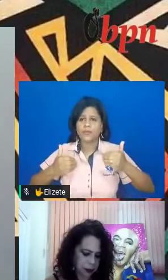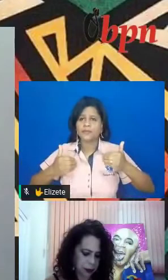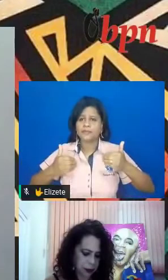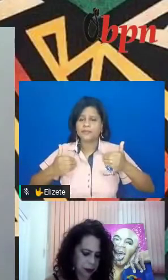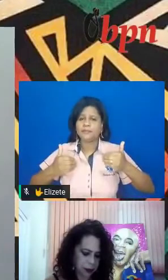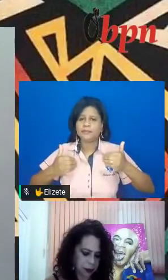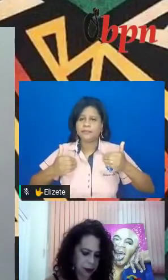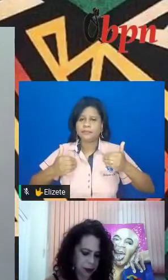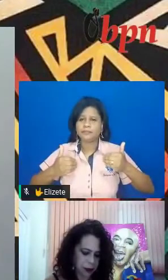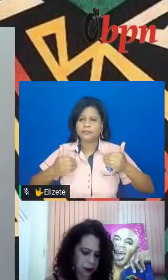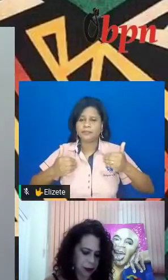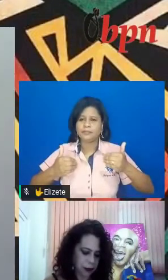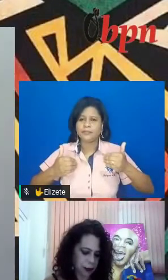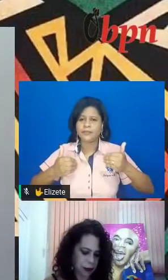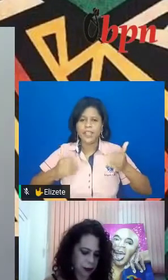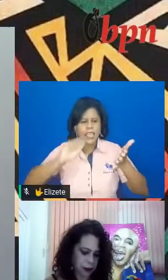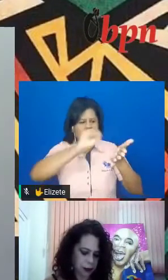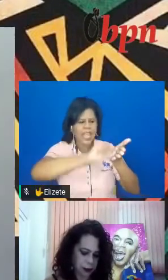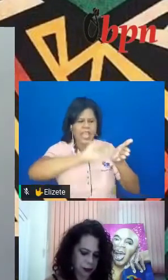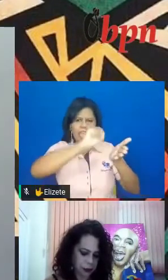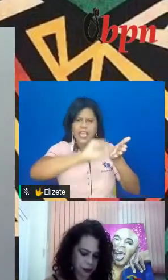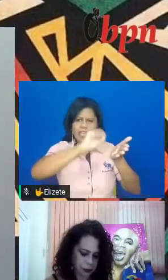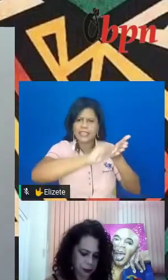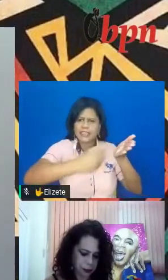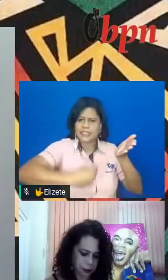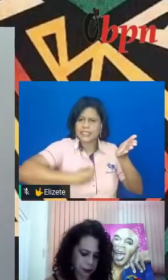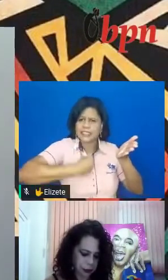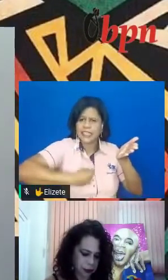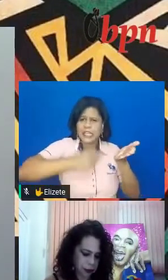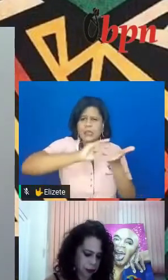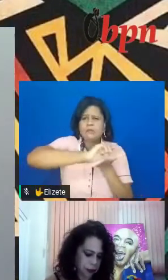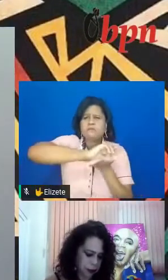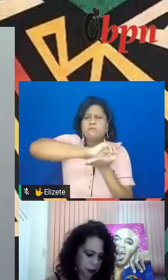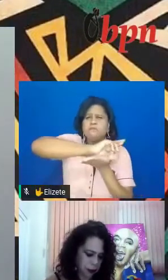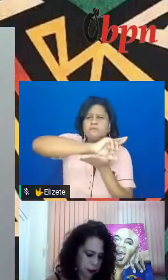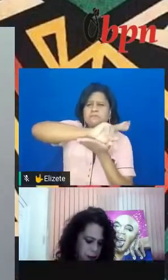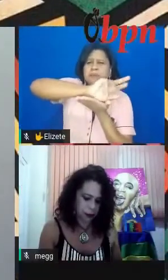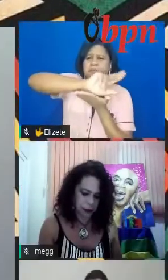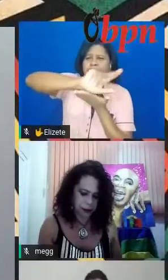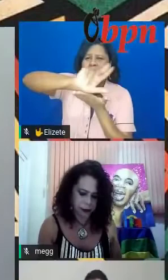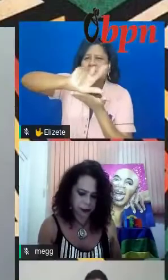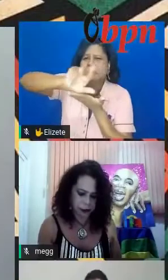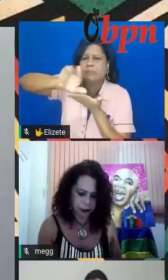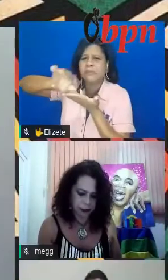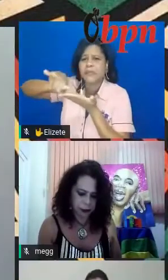Do corpo à escrevivência, em suas múltiplas